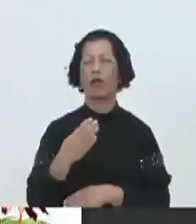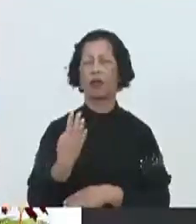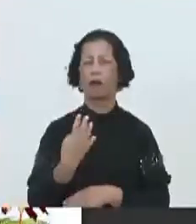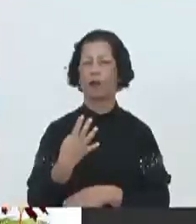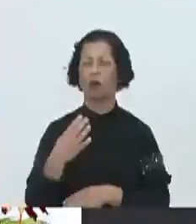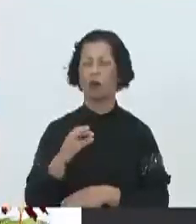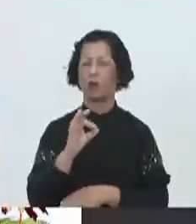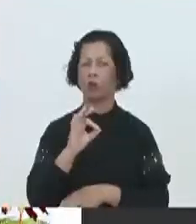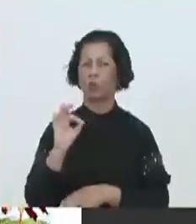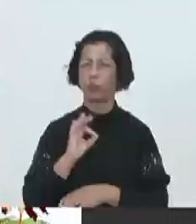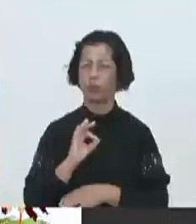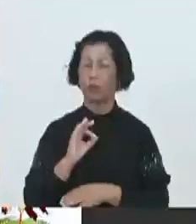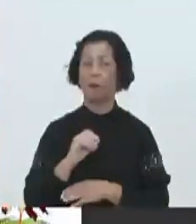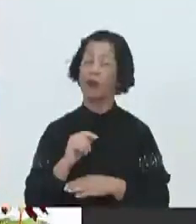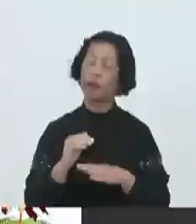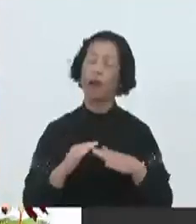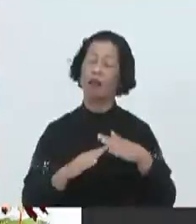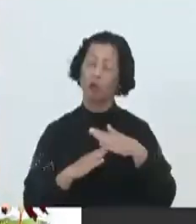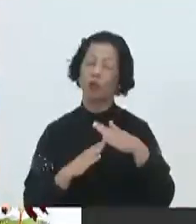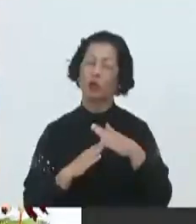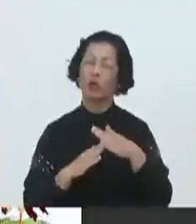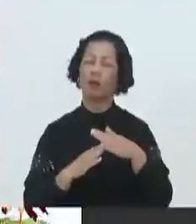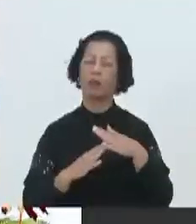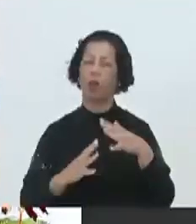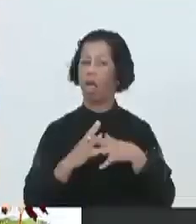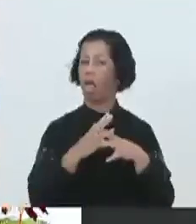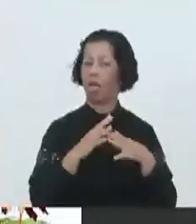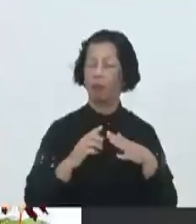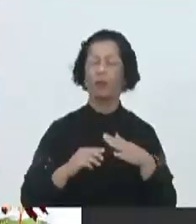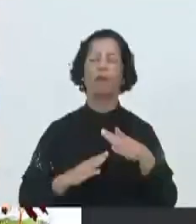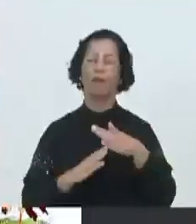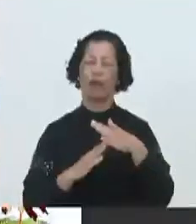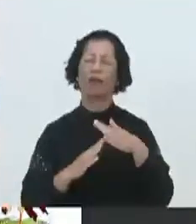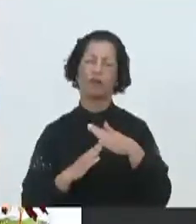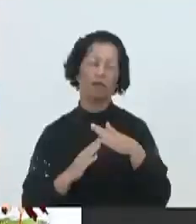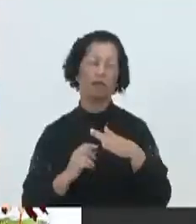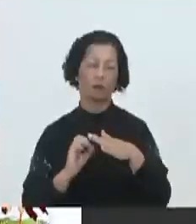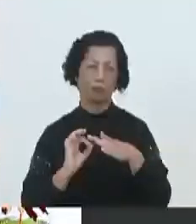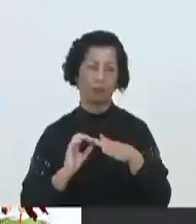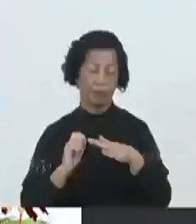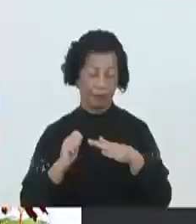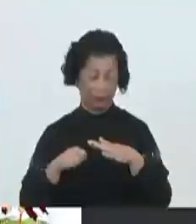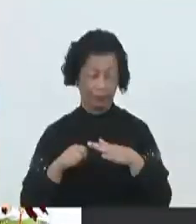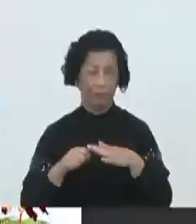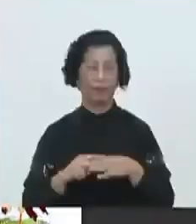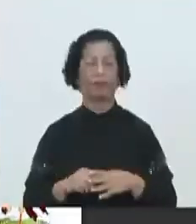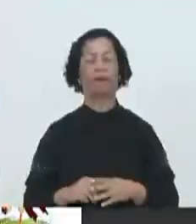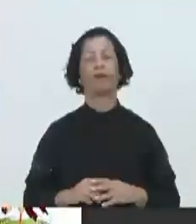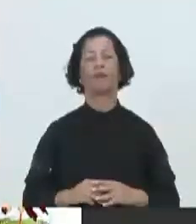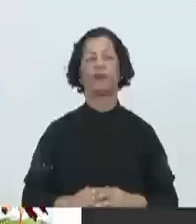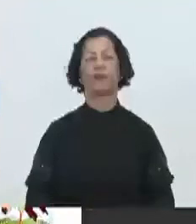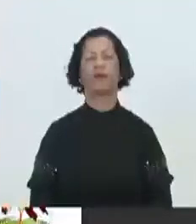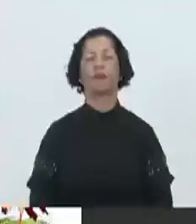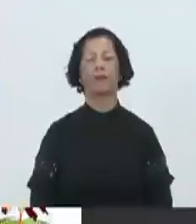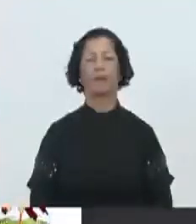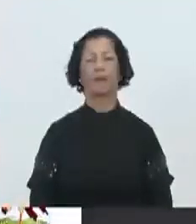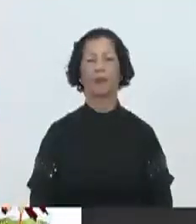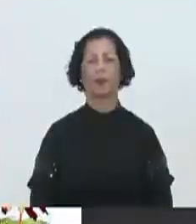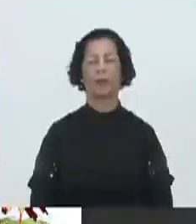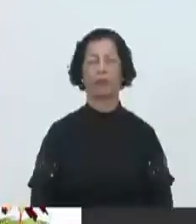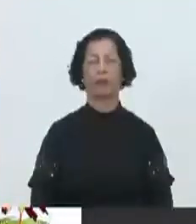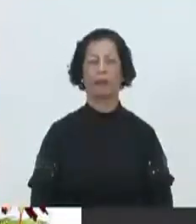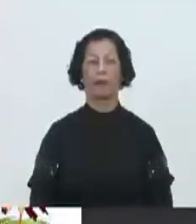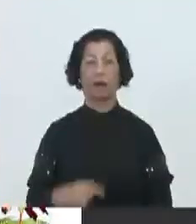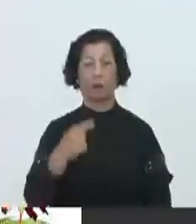enquadrado dentro dos limites mas com uma falga bastante menor do que tem nesse momento é uma folga um pouco ilusória esse